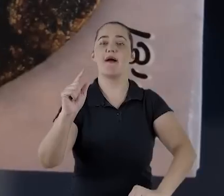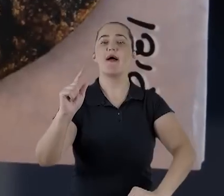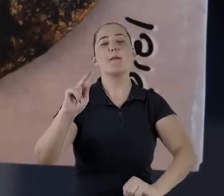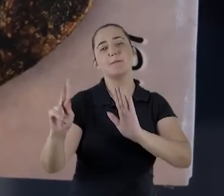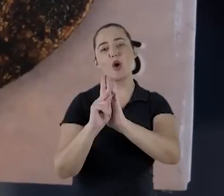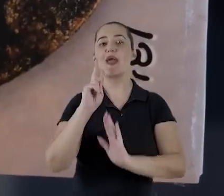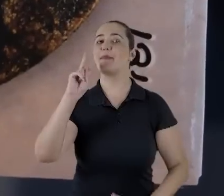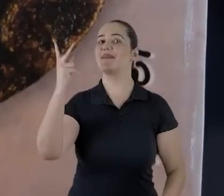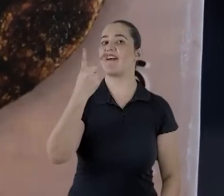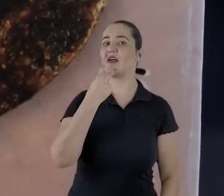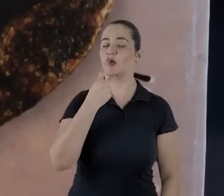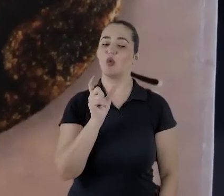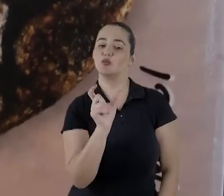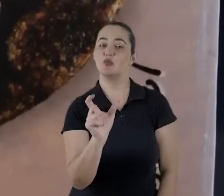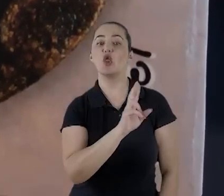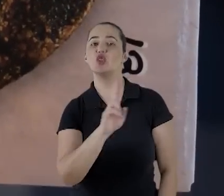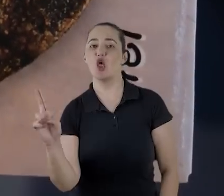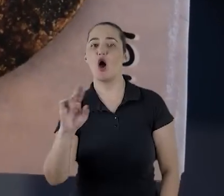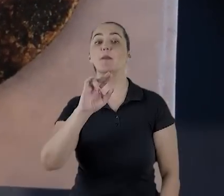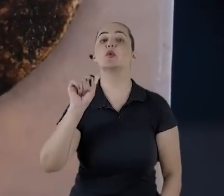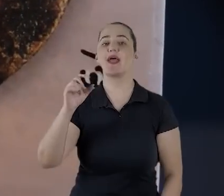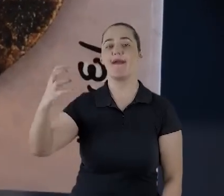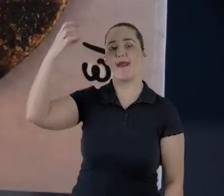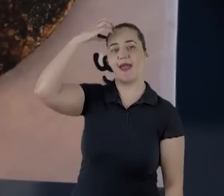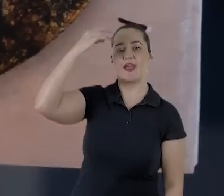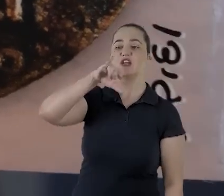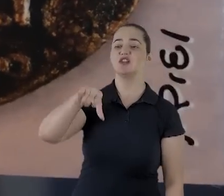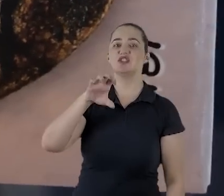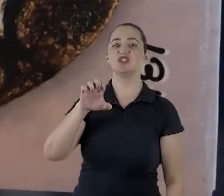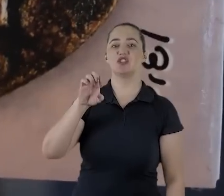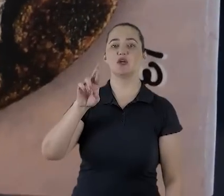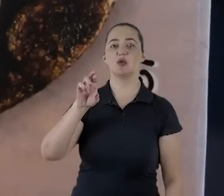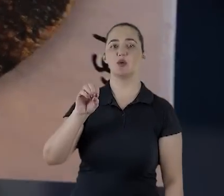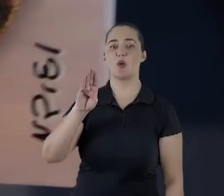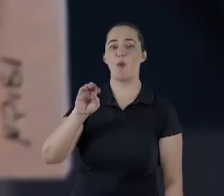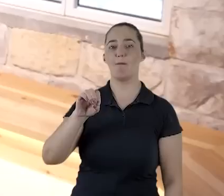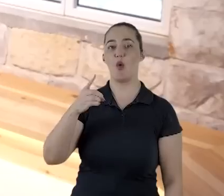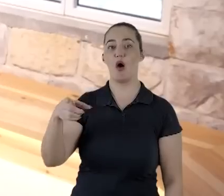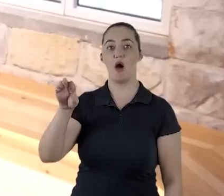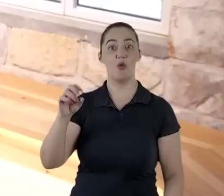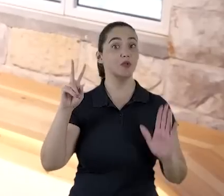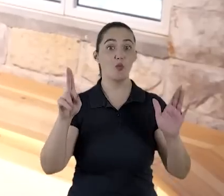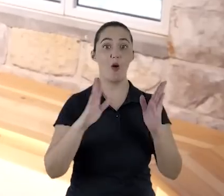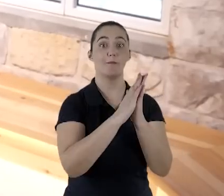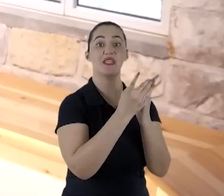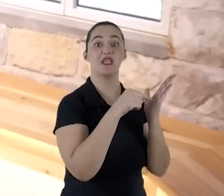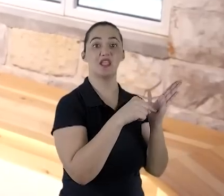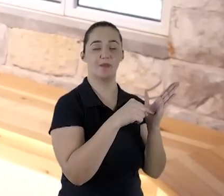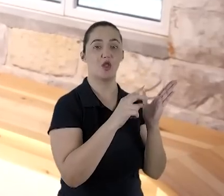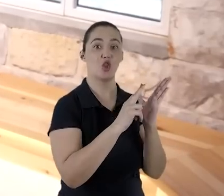tem o nome do rei Jeroboão, o mesmo Jeroboão mencionado na Bíblia Sagrada. Esse selo foi encontrado